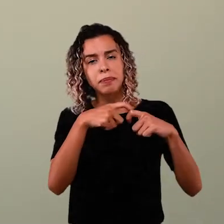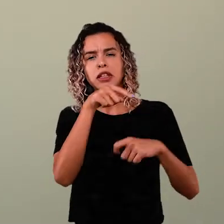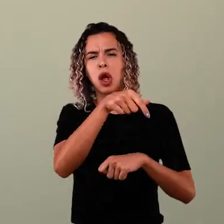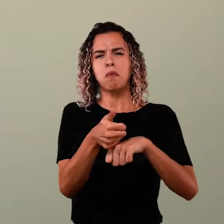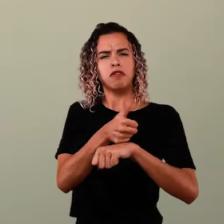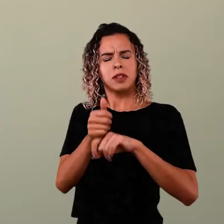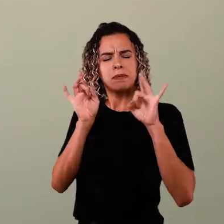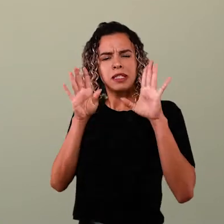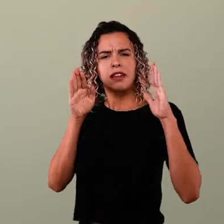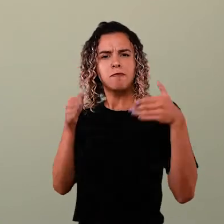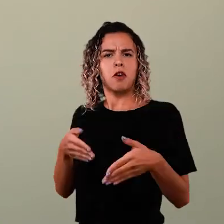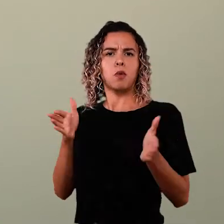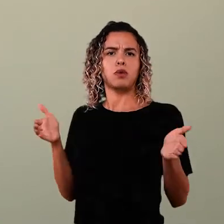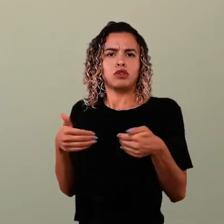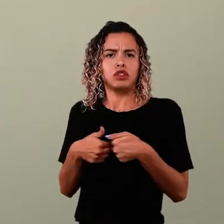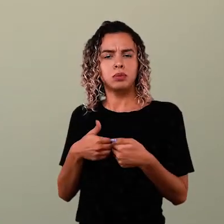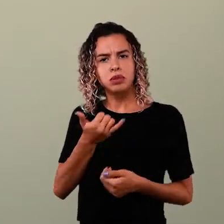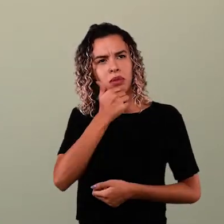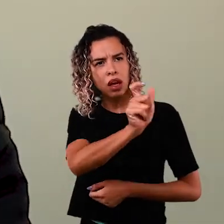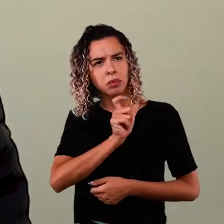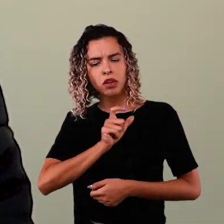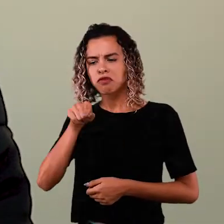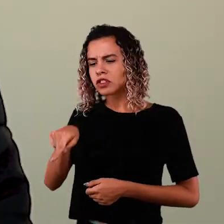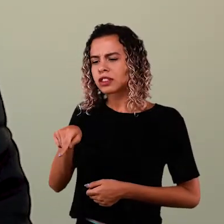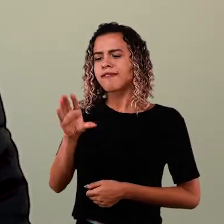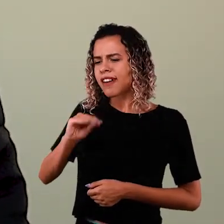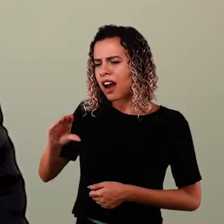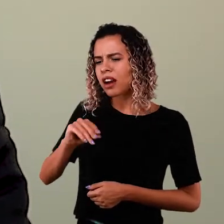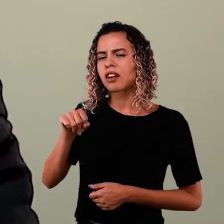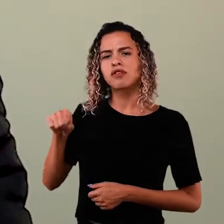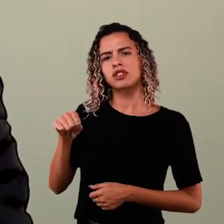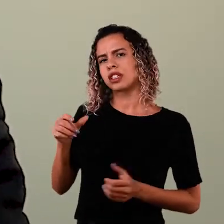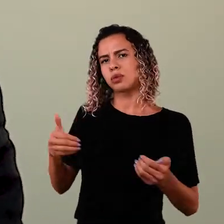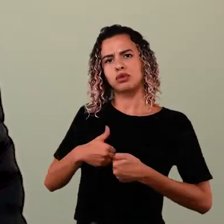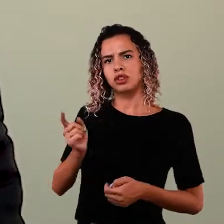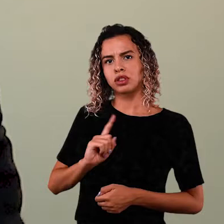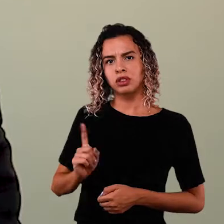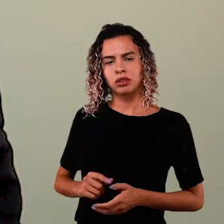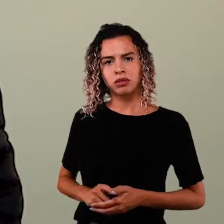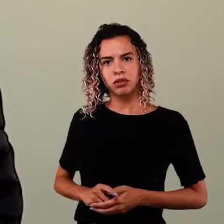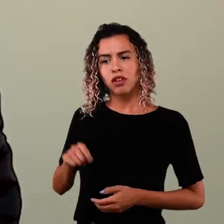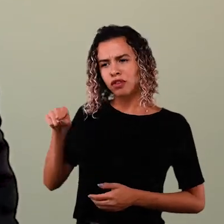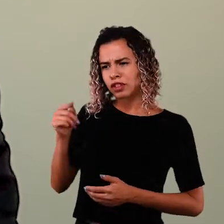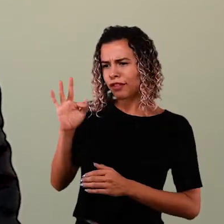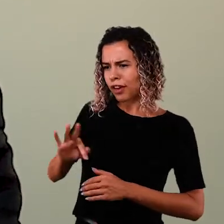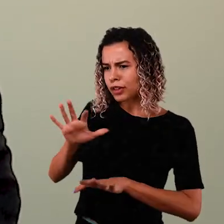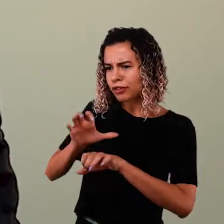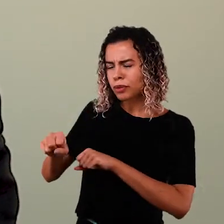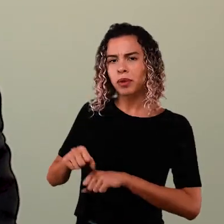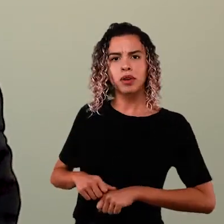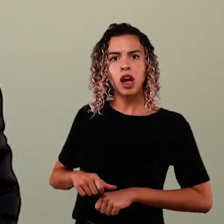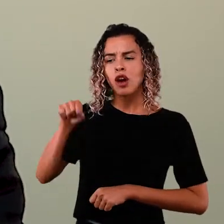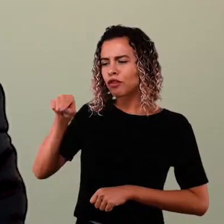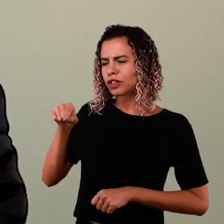diz especialista em autismo, e a pessoa fala, não, você fala, você não pode ser autista. Você fez uma faculdade,